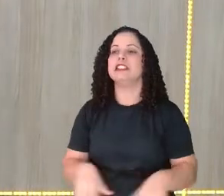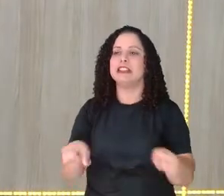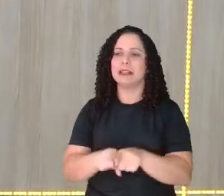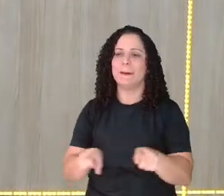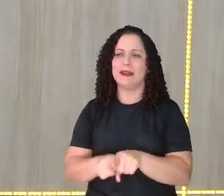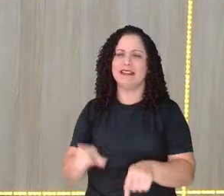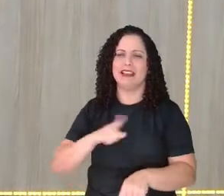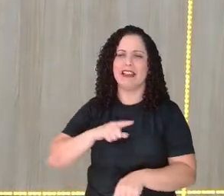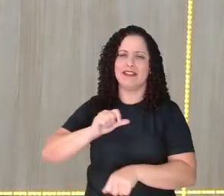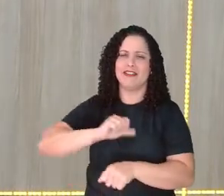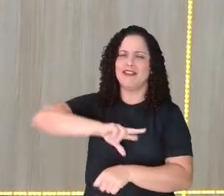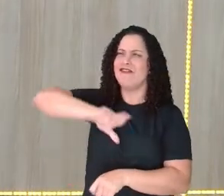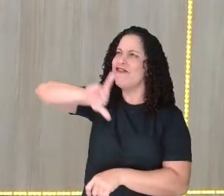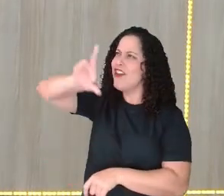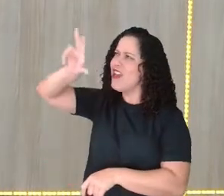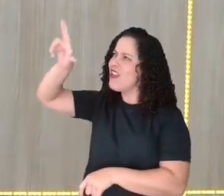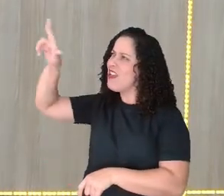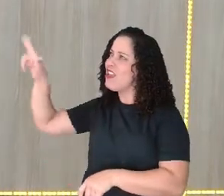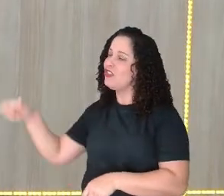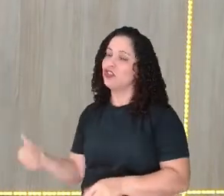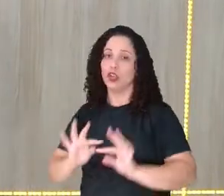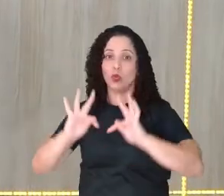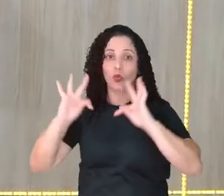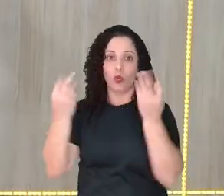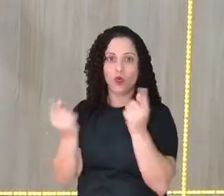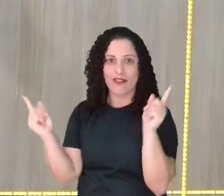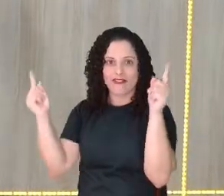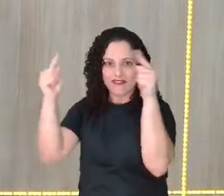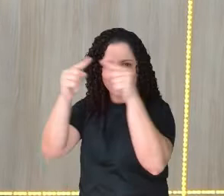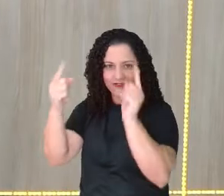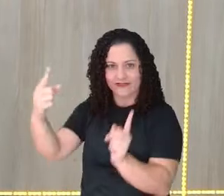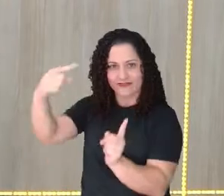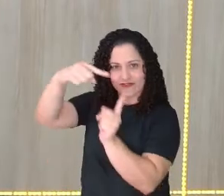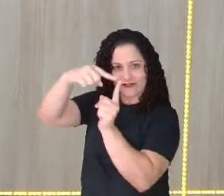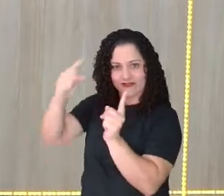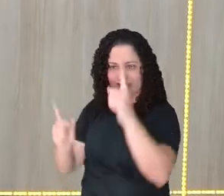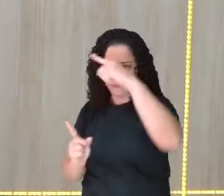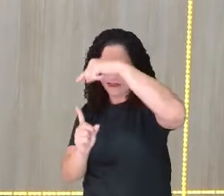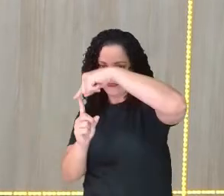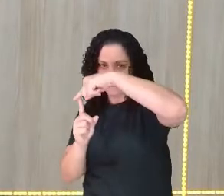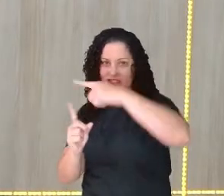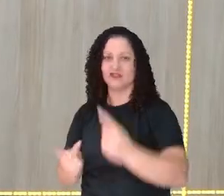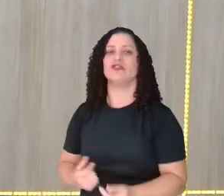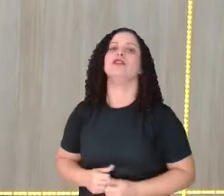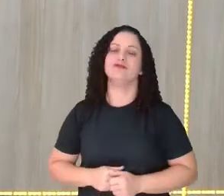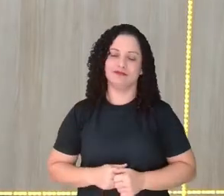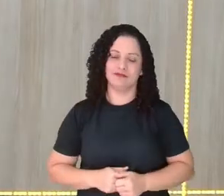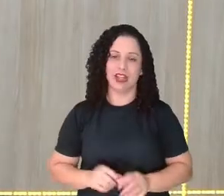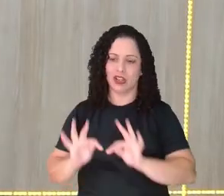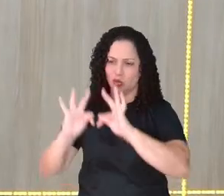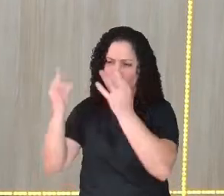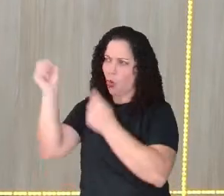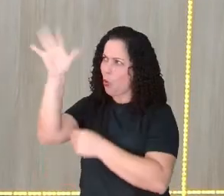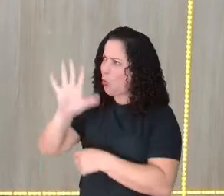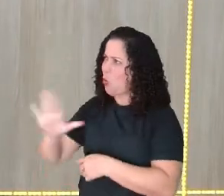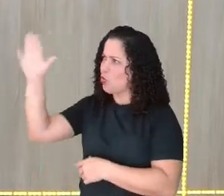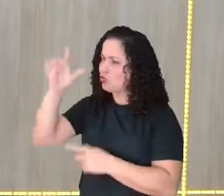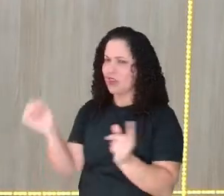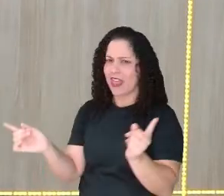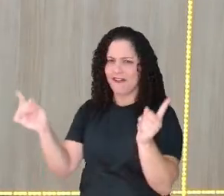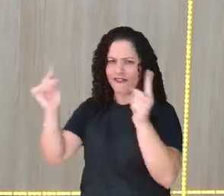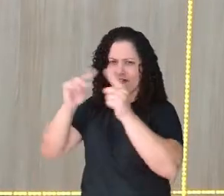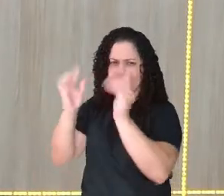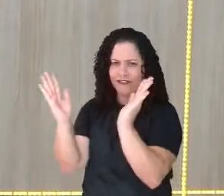aqui mais 2 polígonos. Então, eu tenho aí 5 polígonos aí que eu trouxe para vocês. Todos eles são